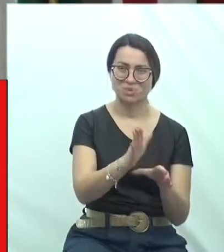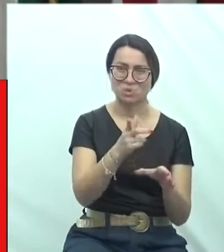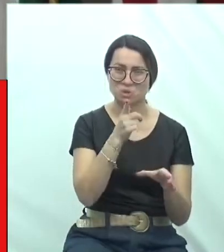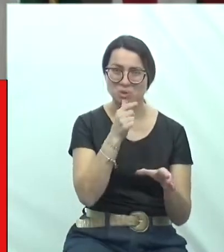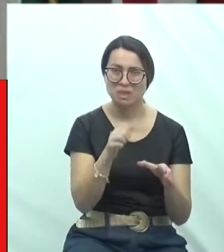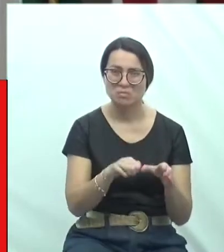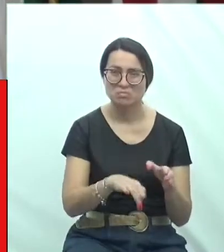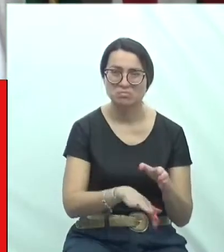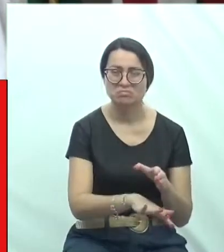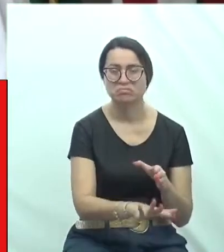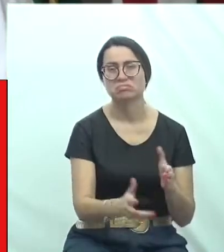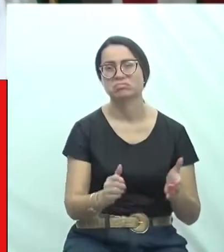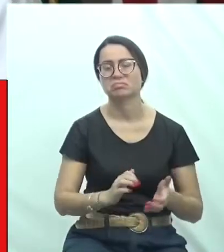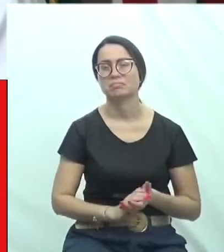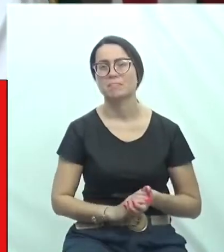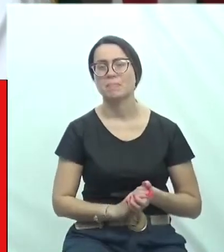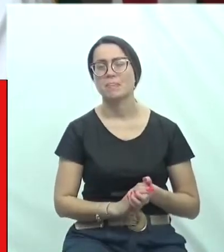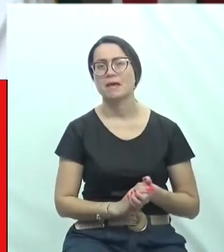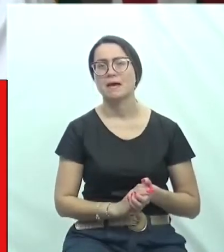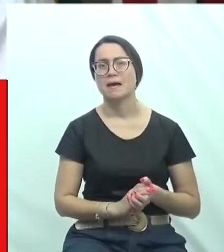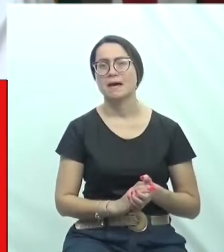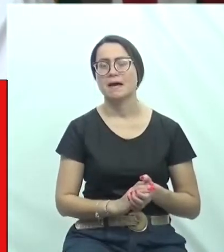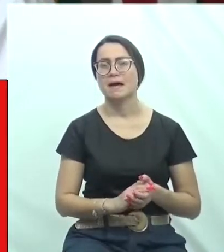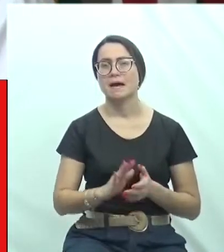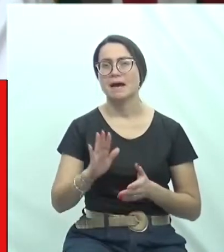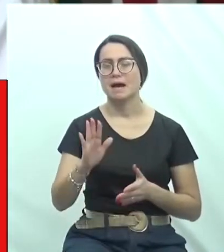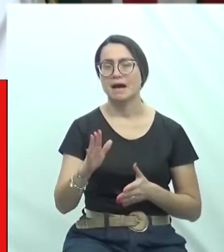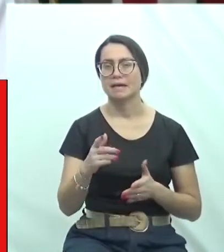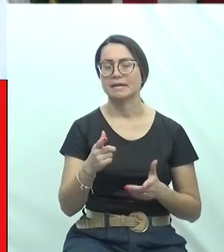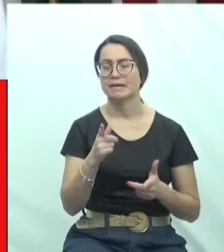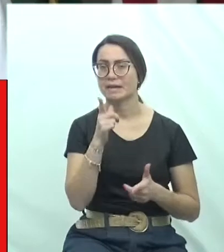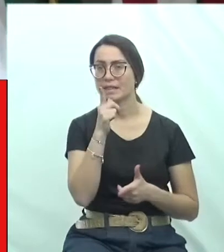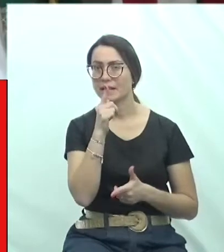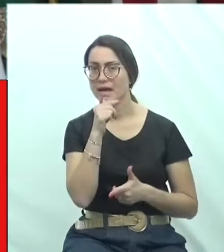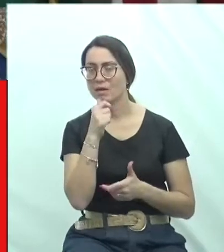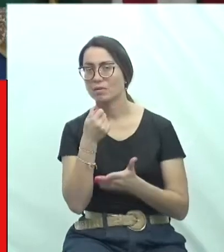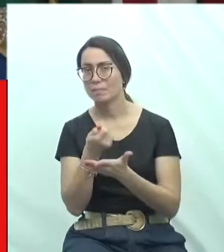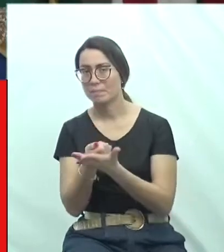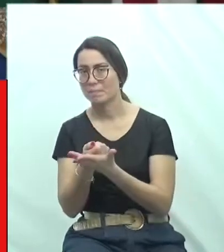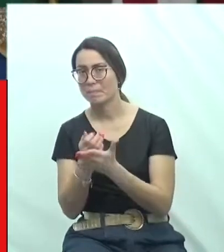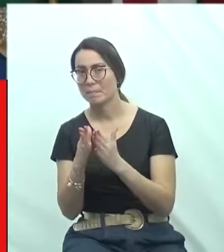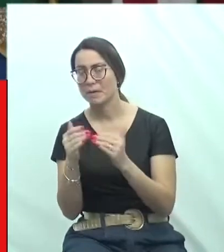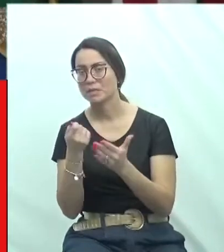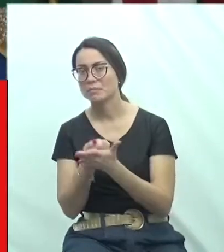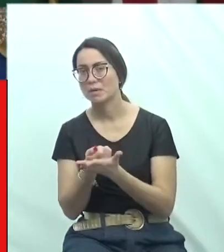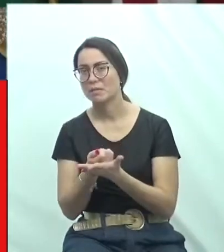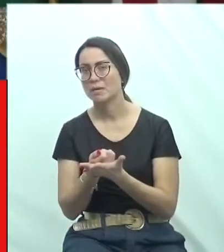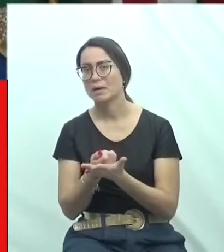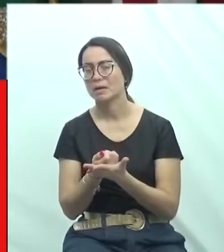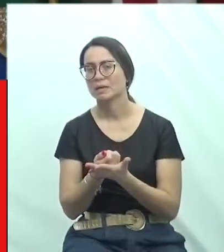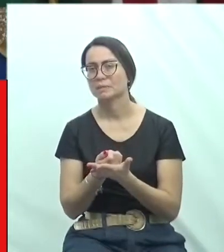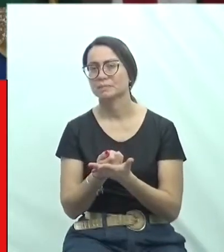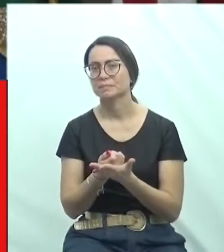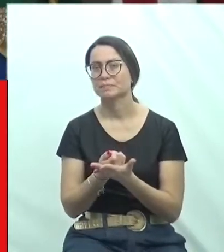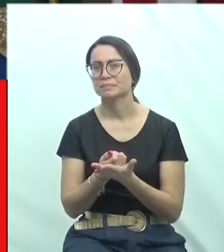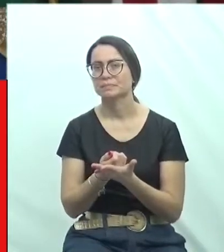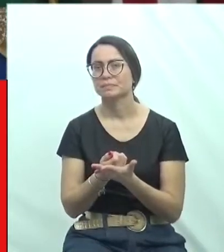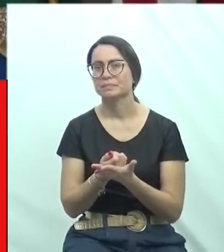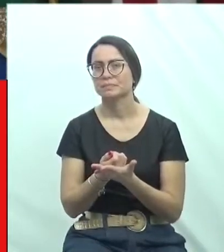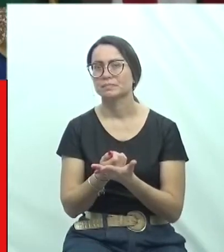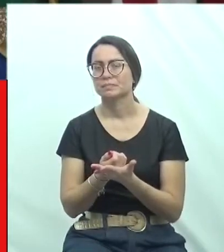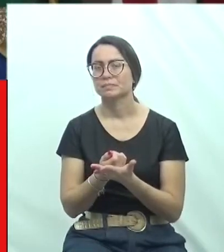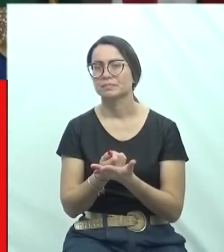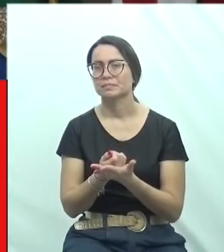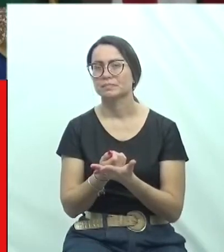sanitário. Aí cobro na água, mesmo não ligado, estão cobrando